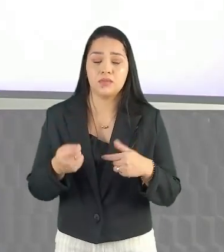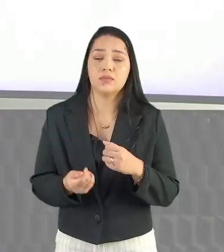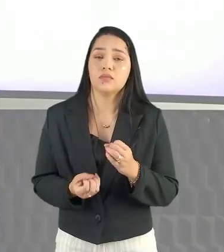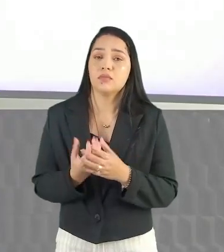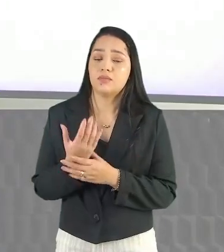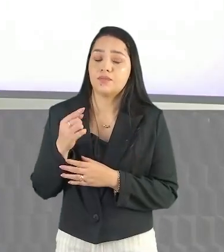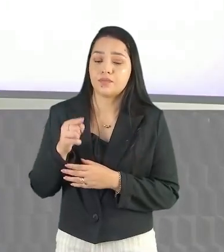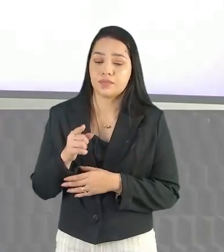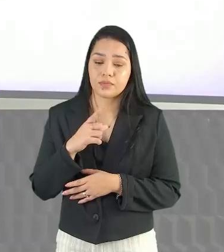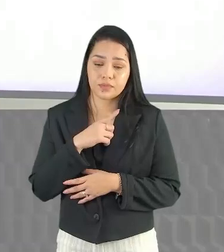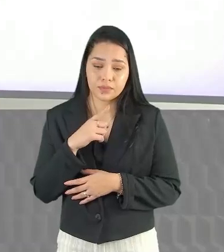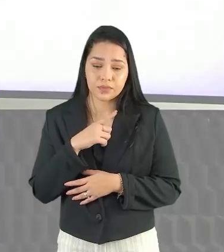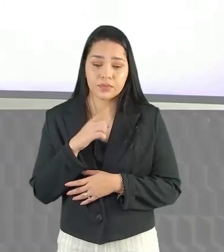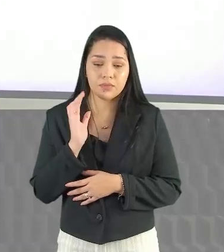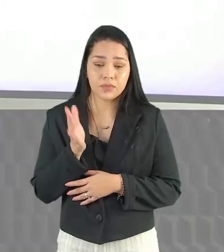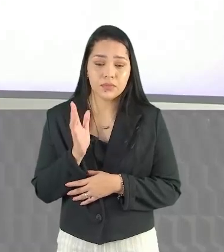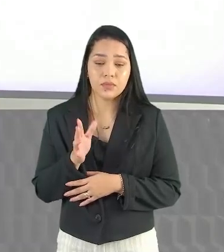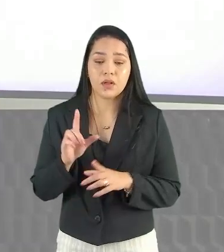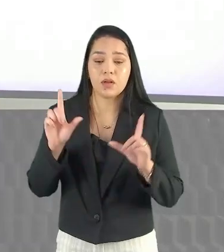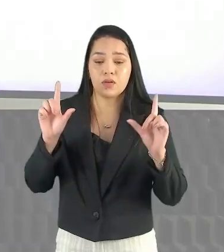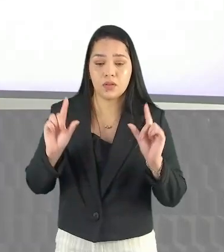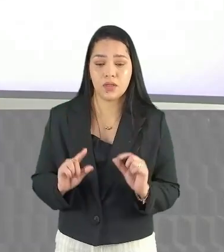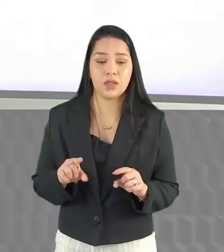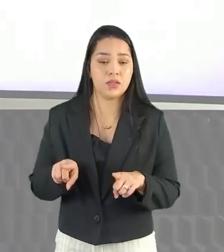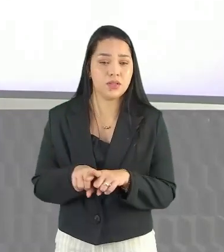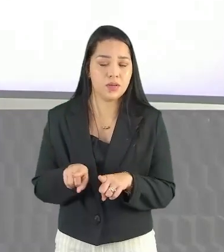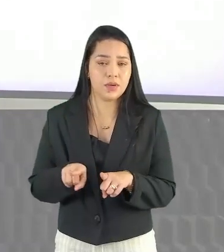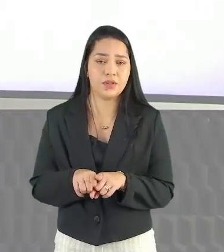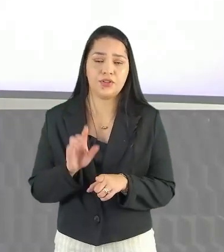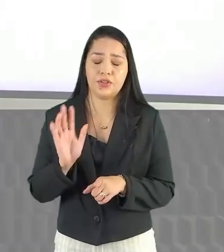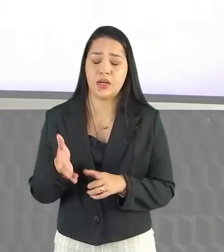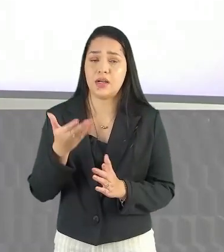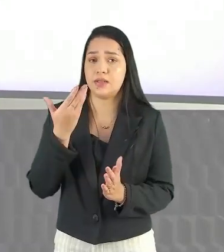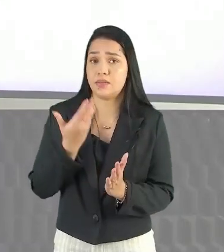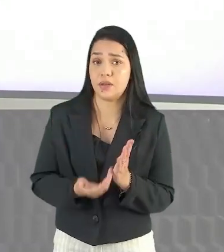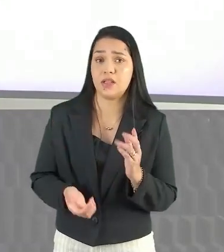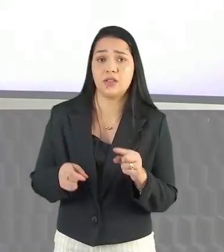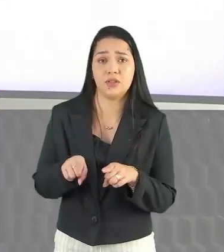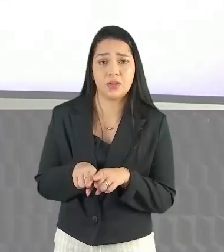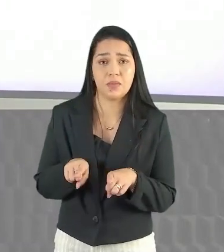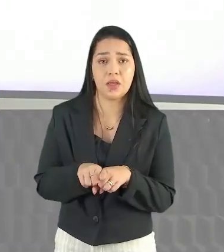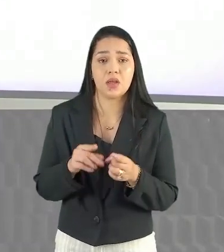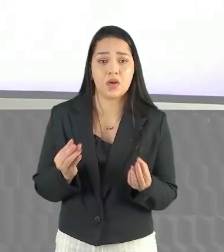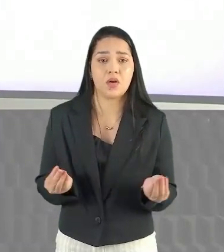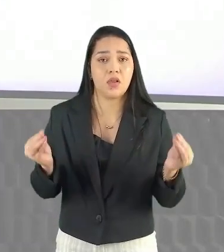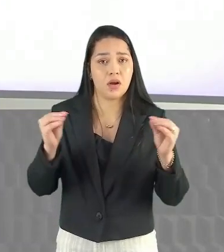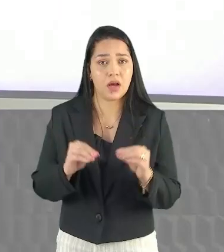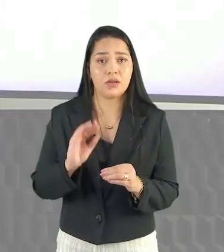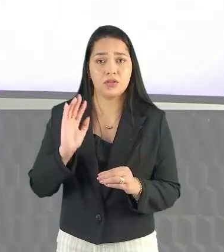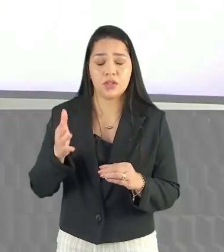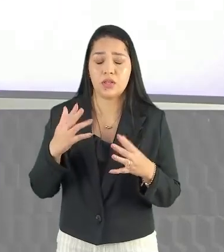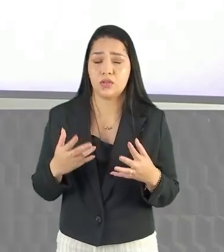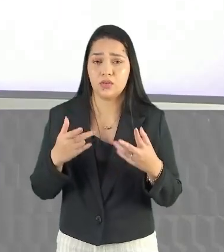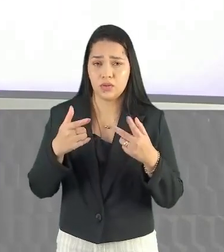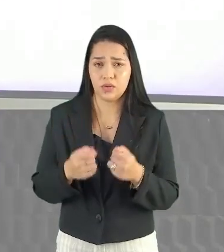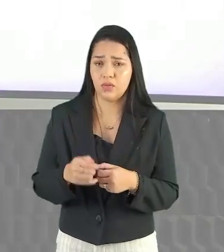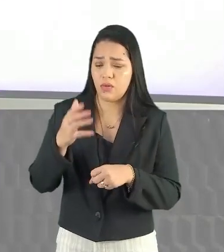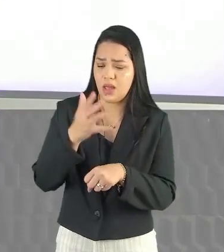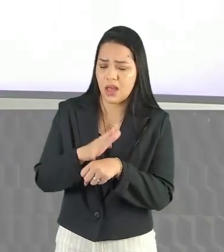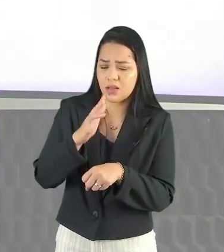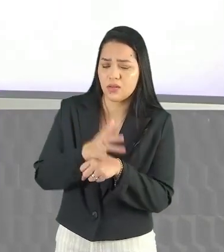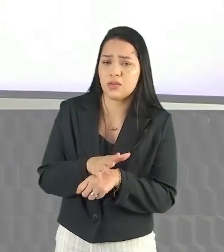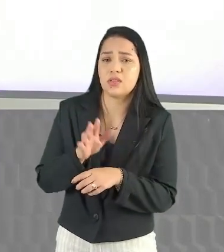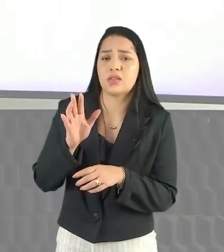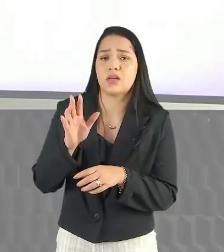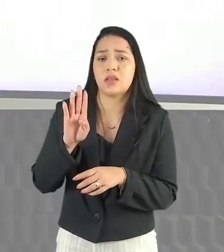então você tem uma queda significativa dos preços e também as empresas que colocaram, né, o seu capital em ações nas